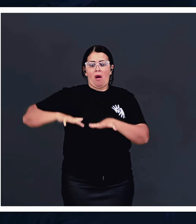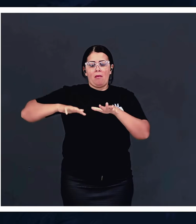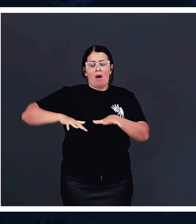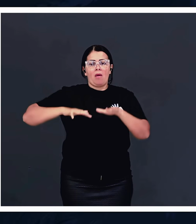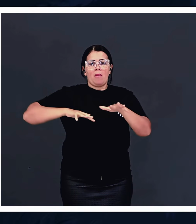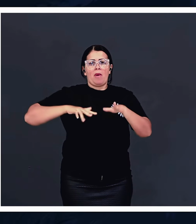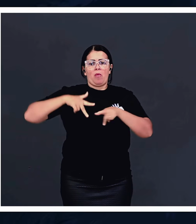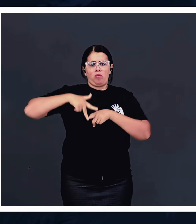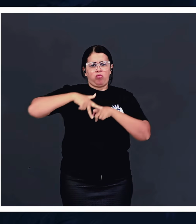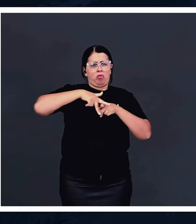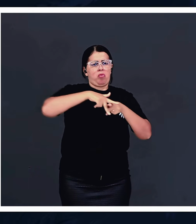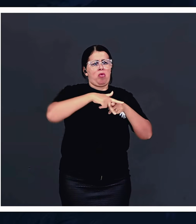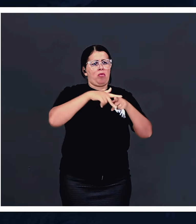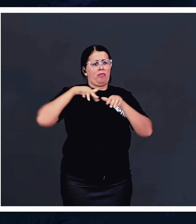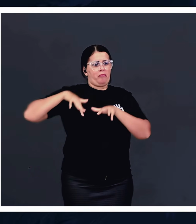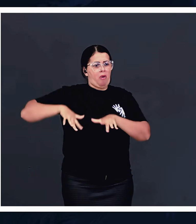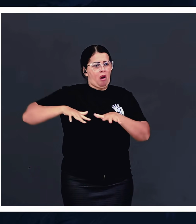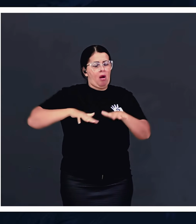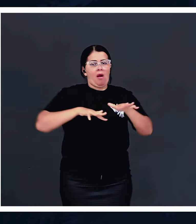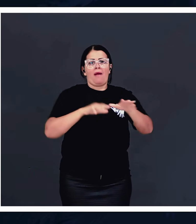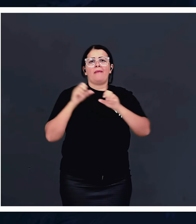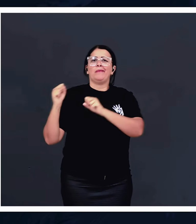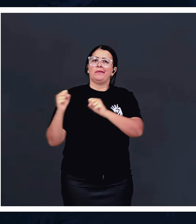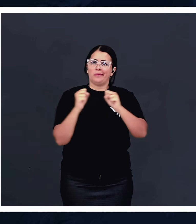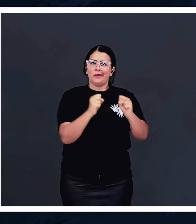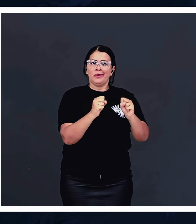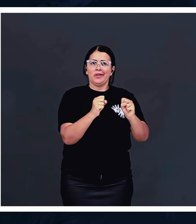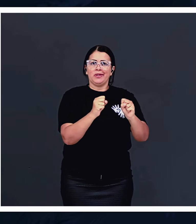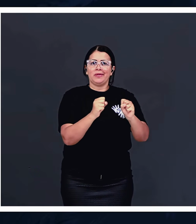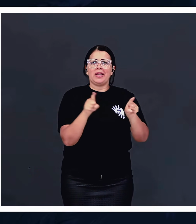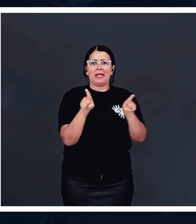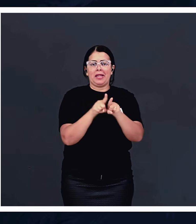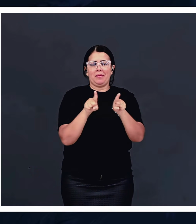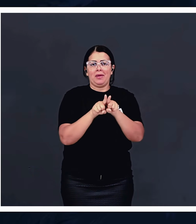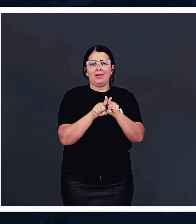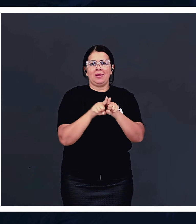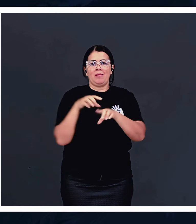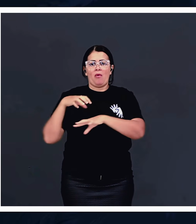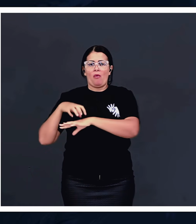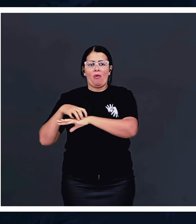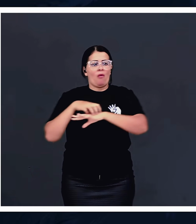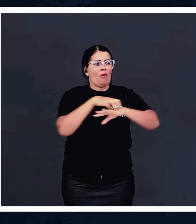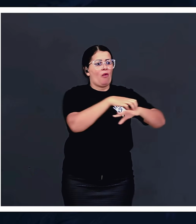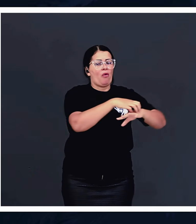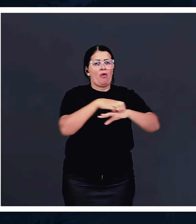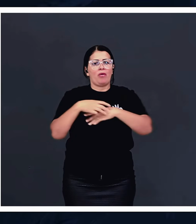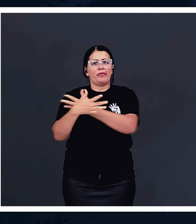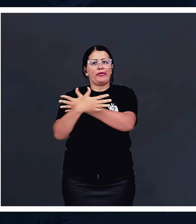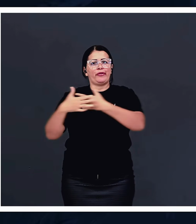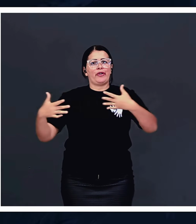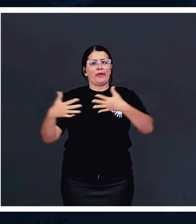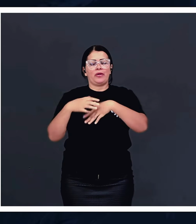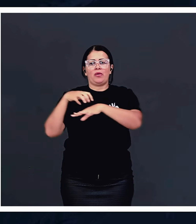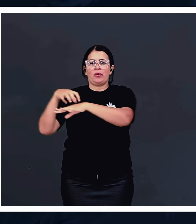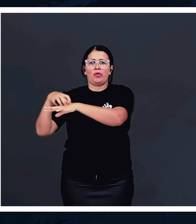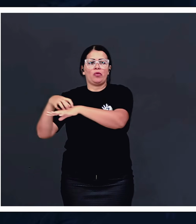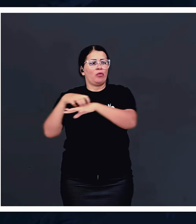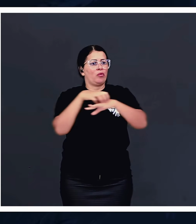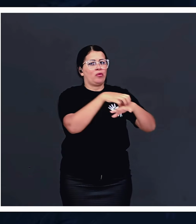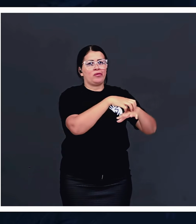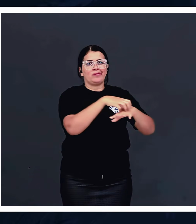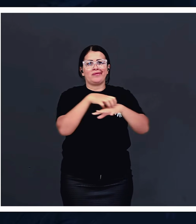com cavalos, poder. O transporte de cidades, de